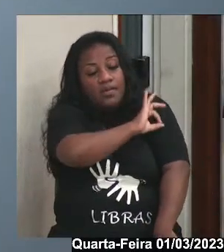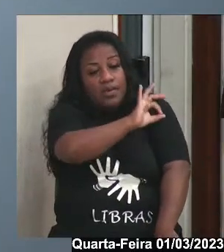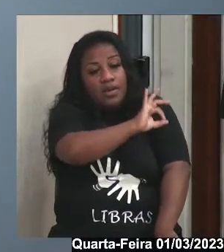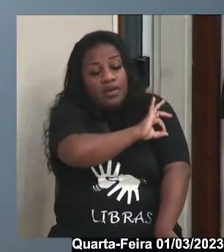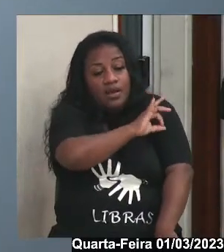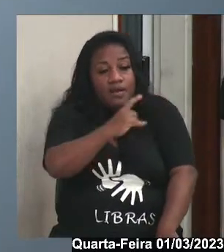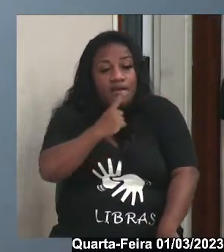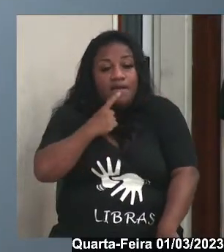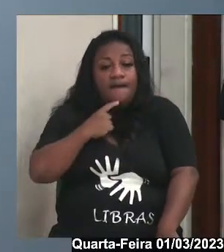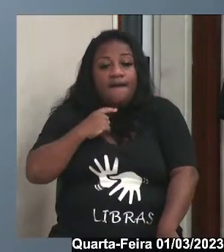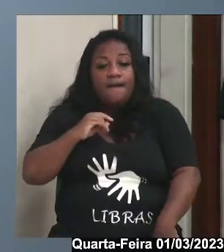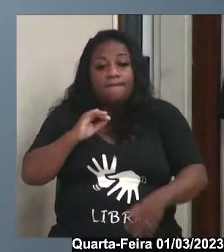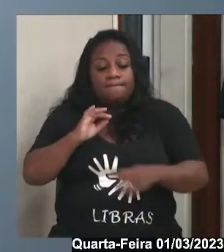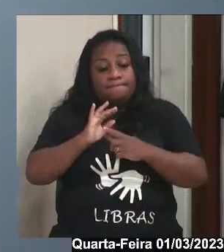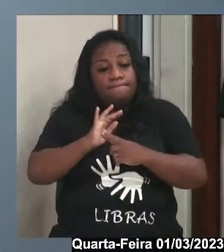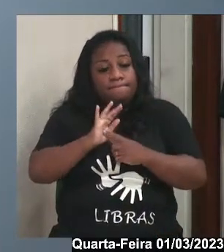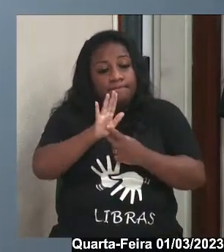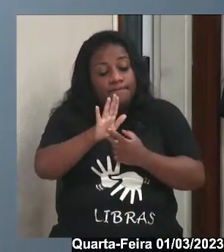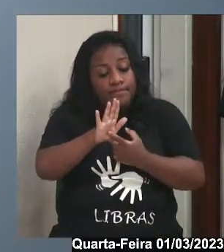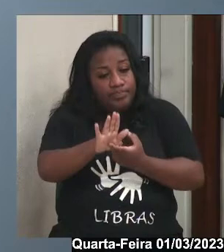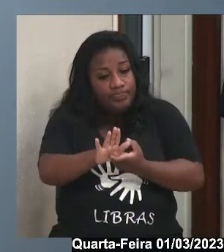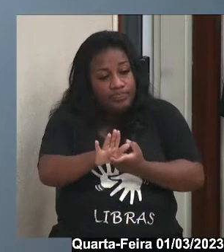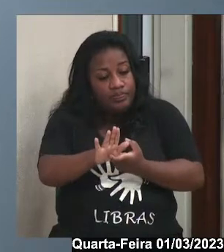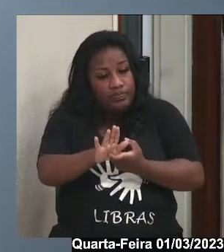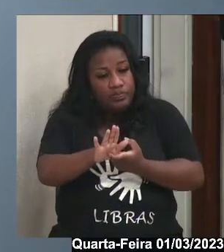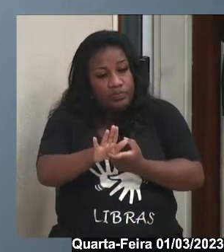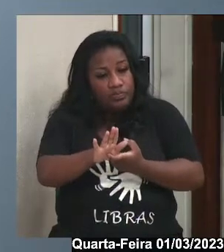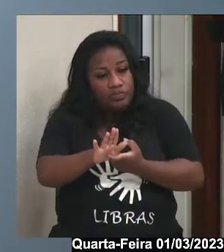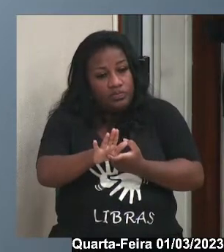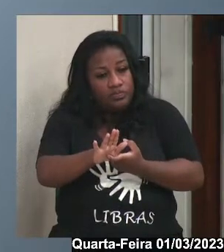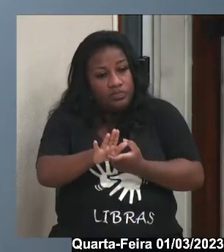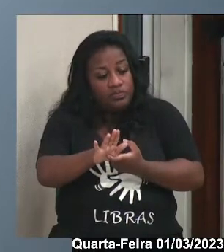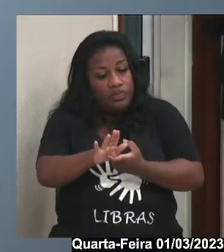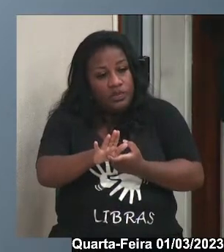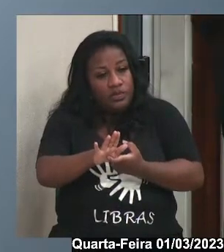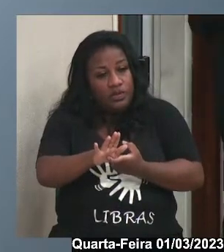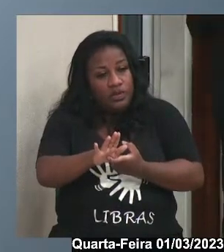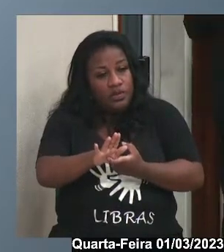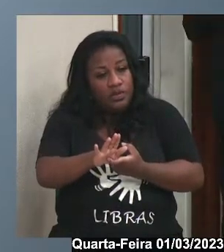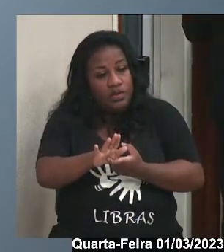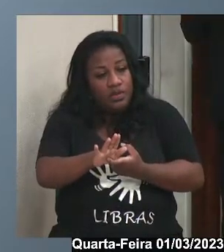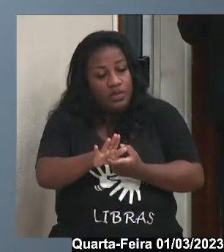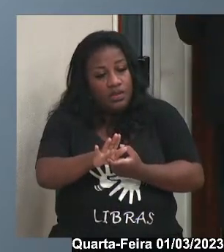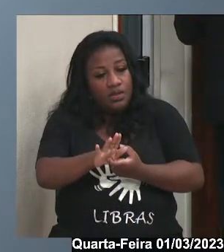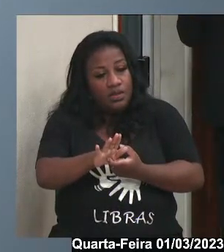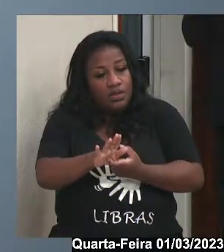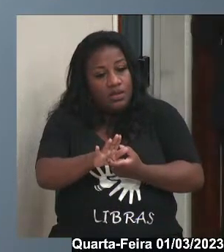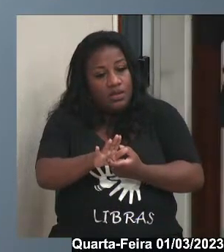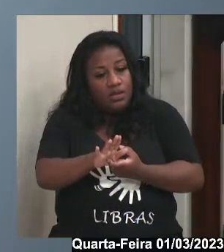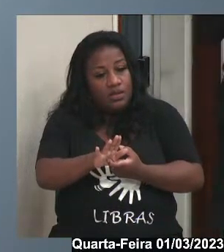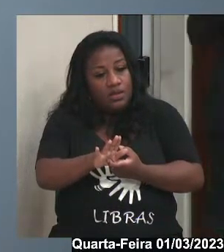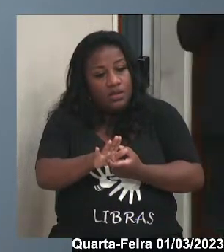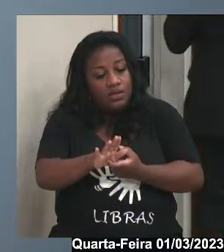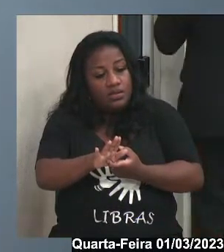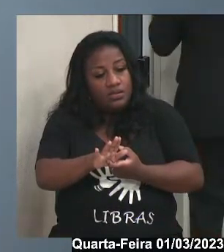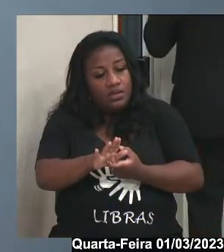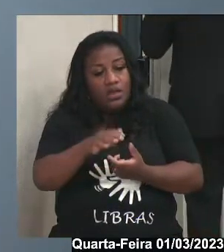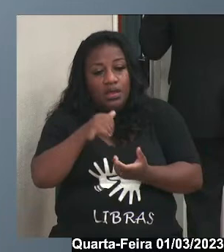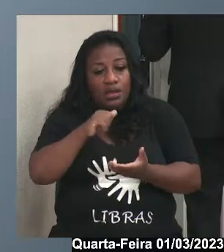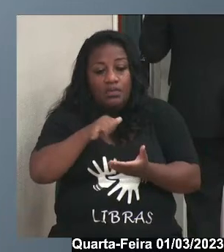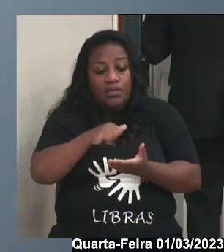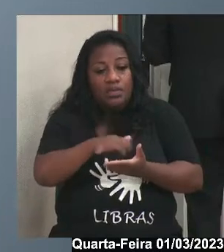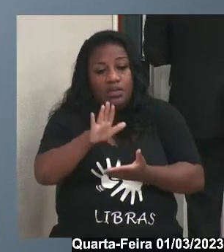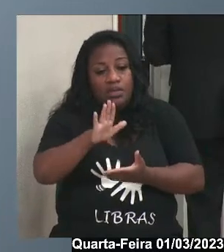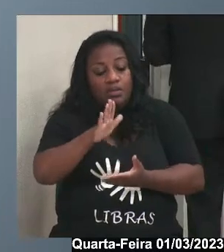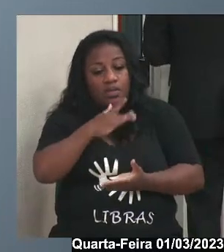Ney Santos divulgou essa semana que ele está demitindo a empresa que cuida da saúde da nossa